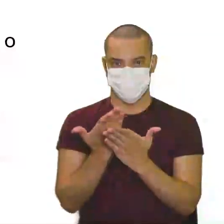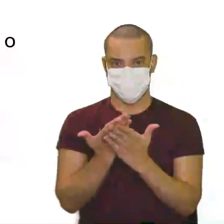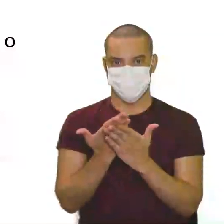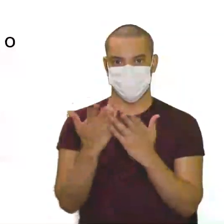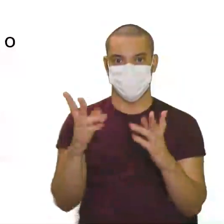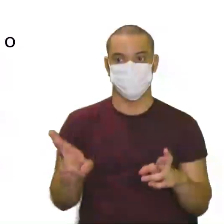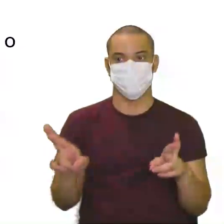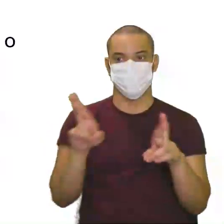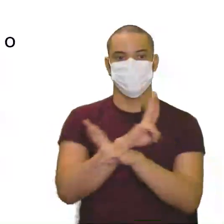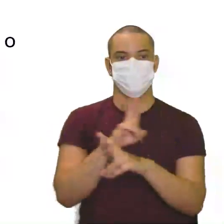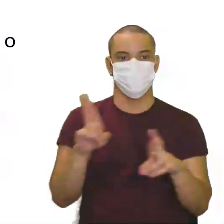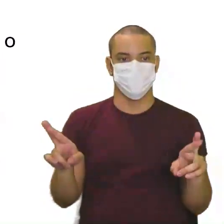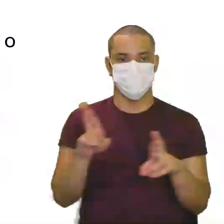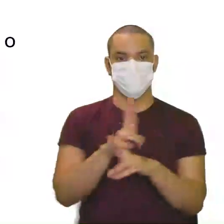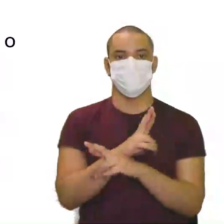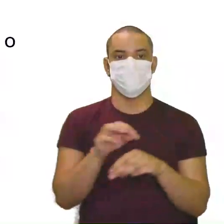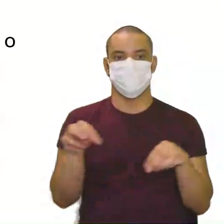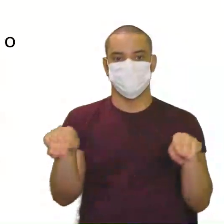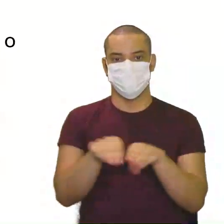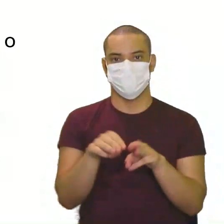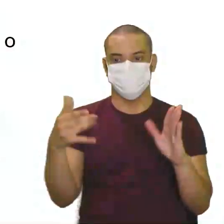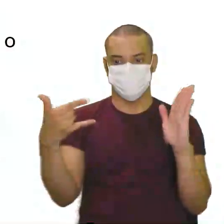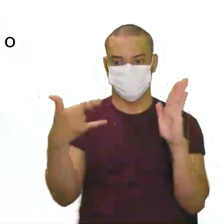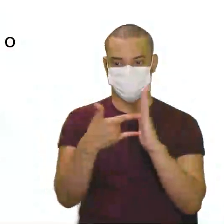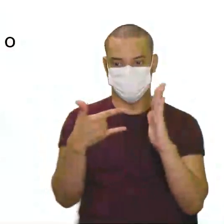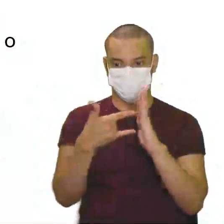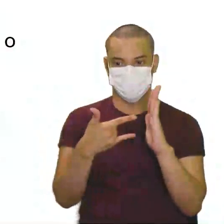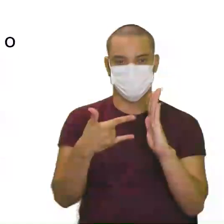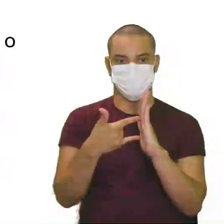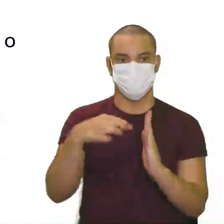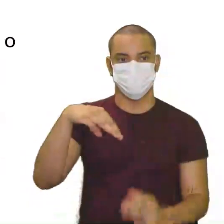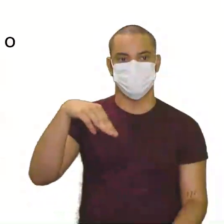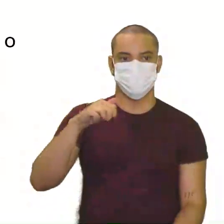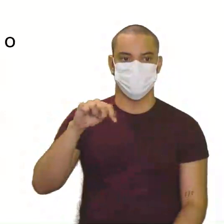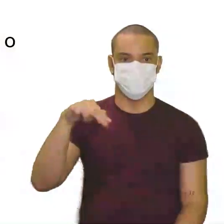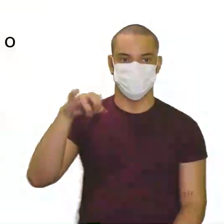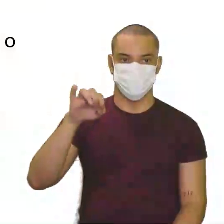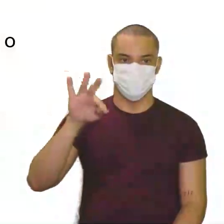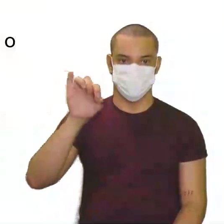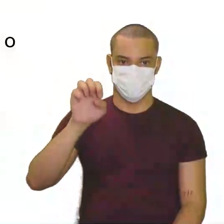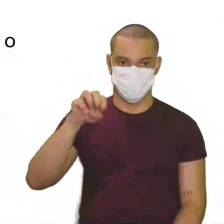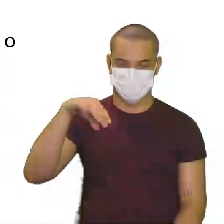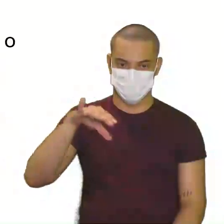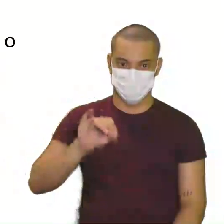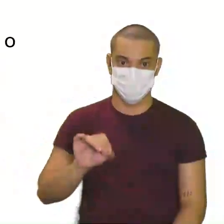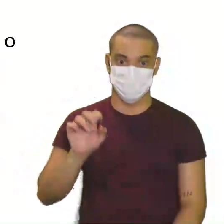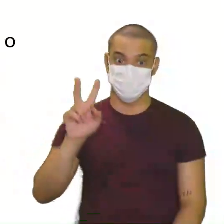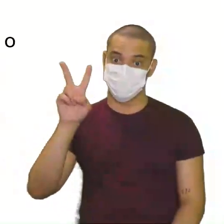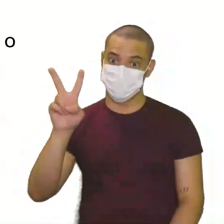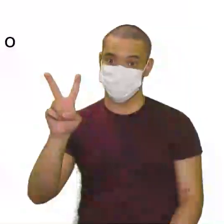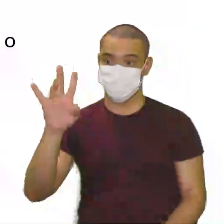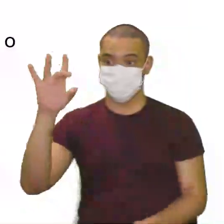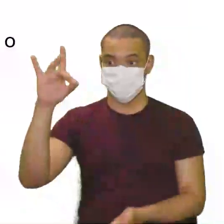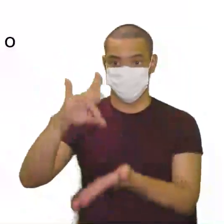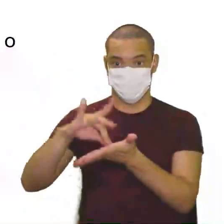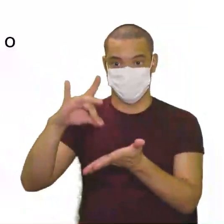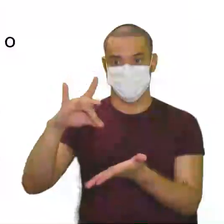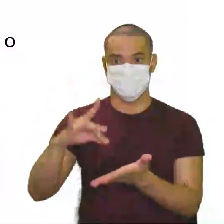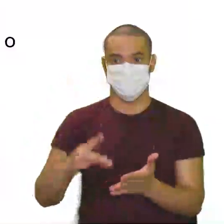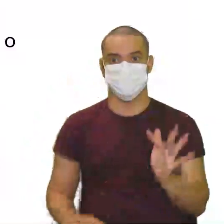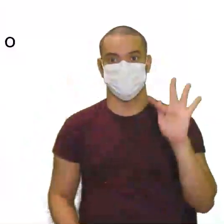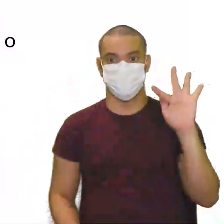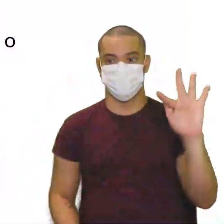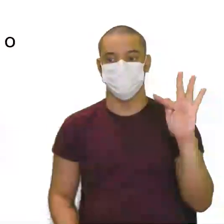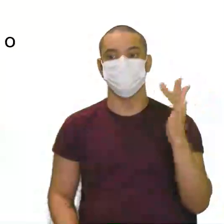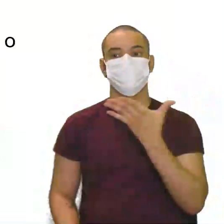dos estudos relacionados com o magnetismo Marque V para as afirmações